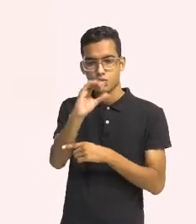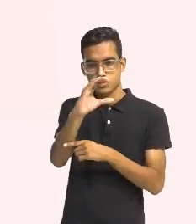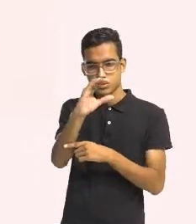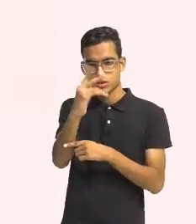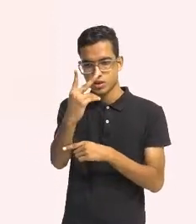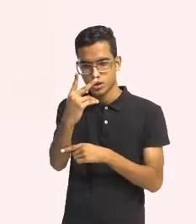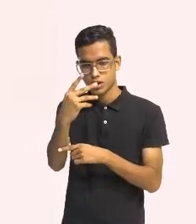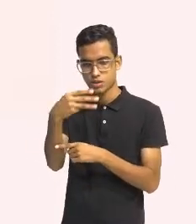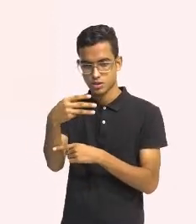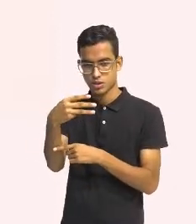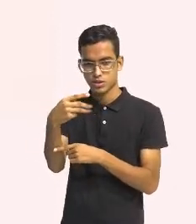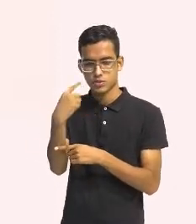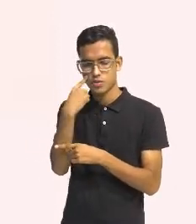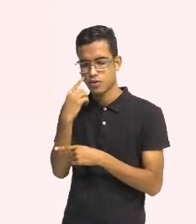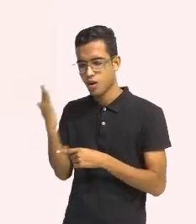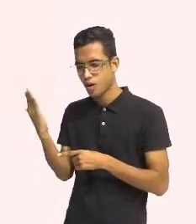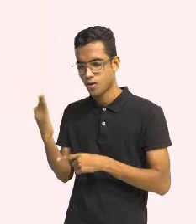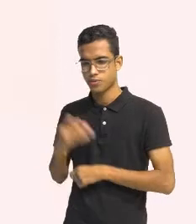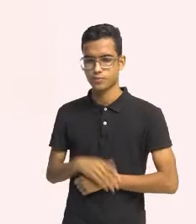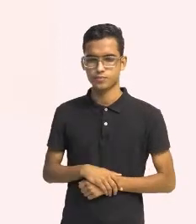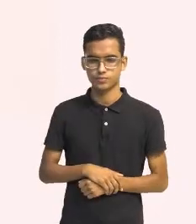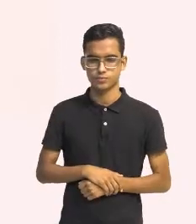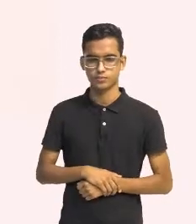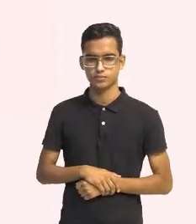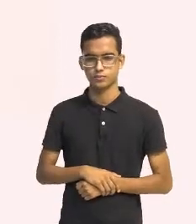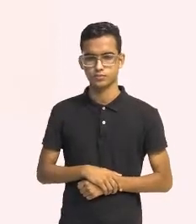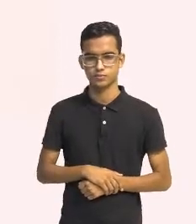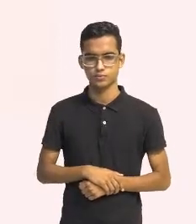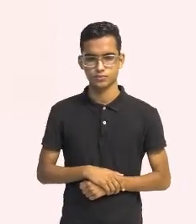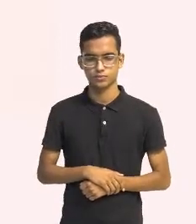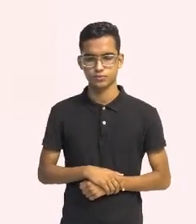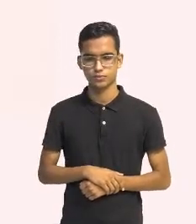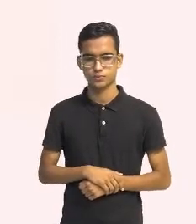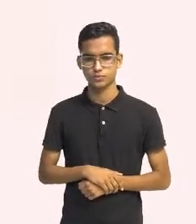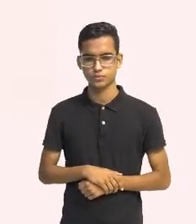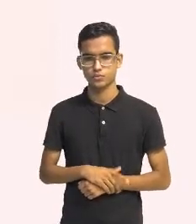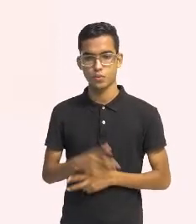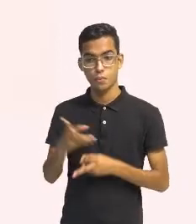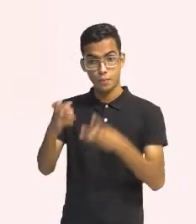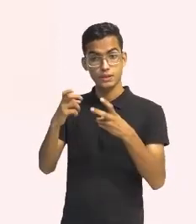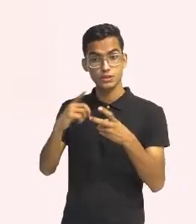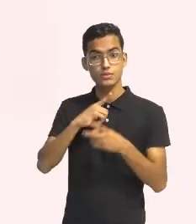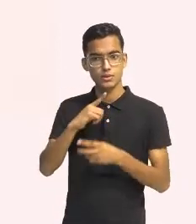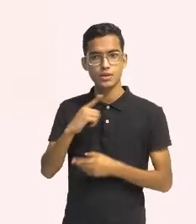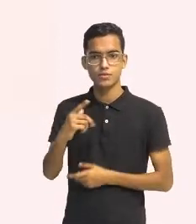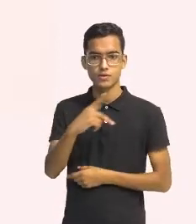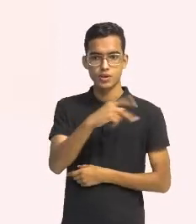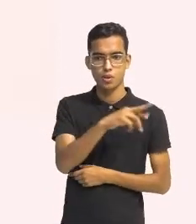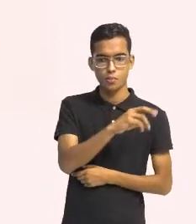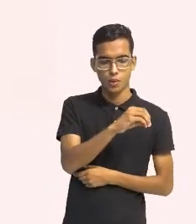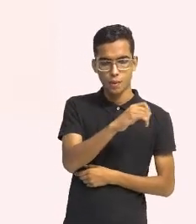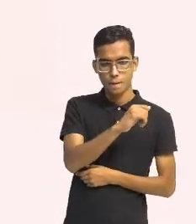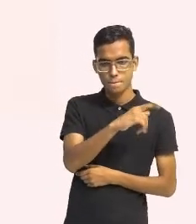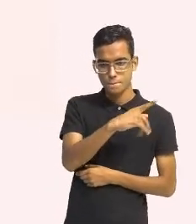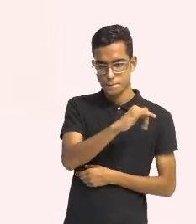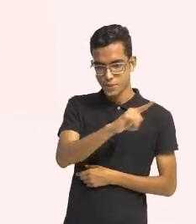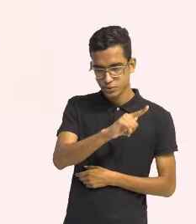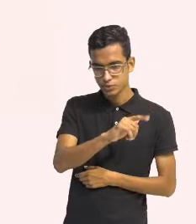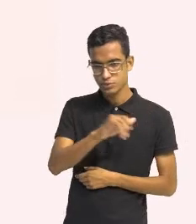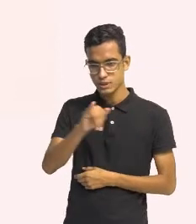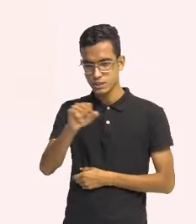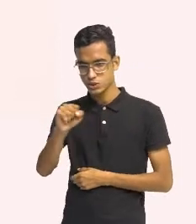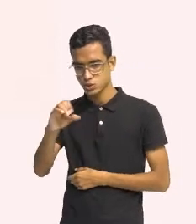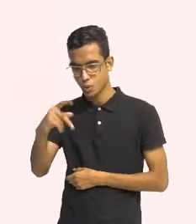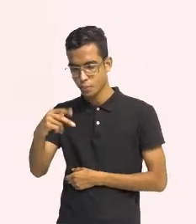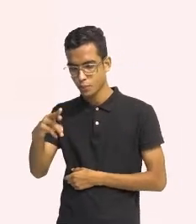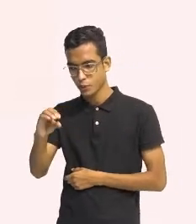2CH3, tá? Percebam a diferença entre o propil e o isopropil, tá? Gente, como eu sempre reforço aqui